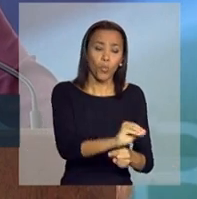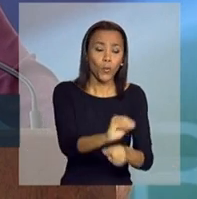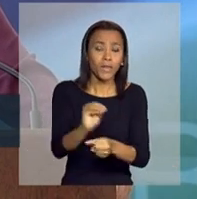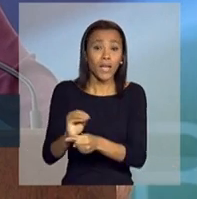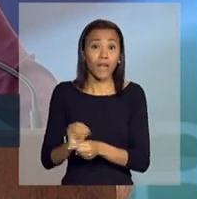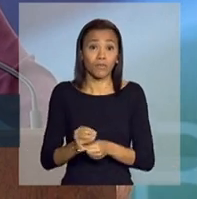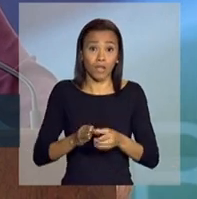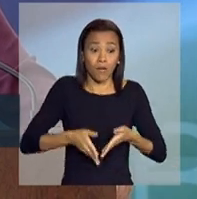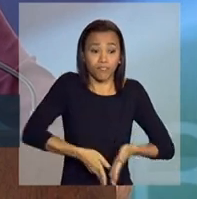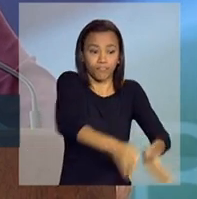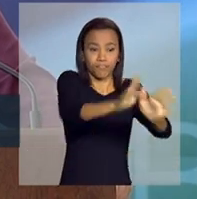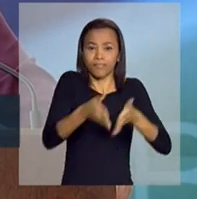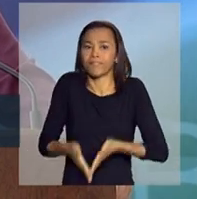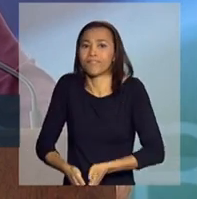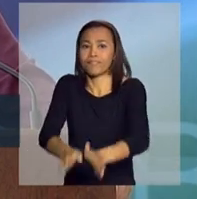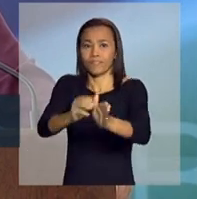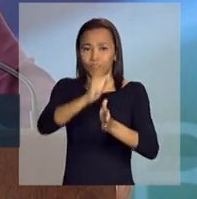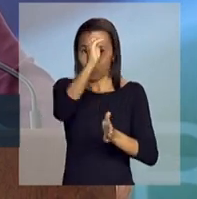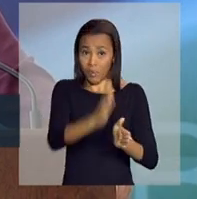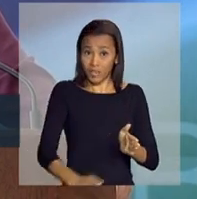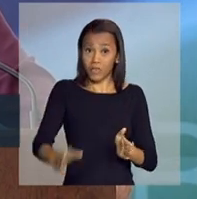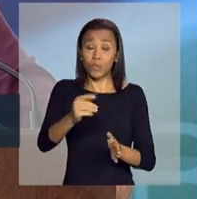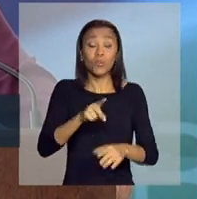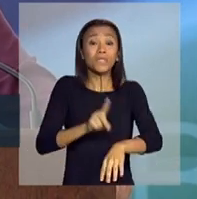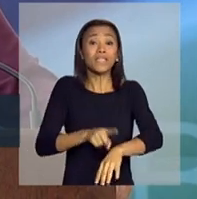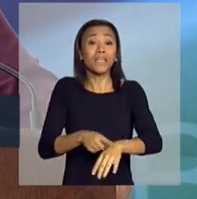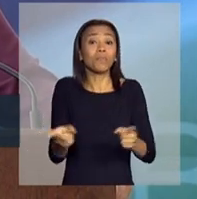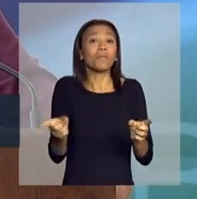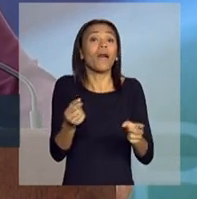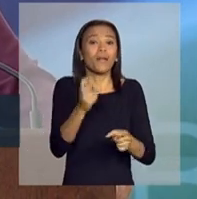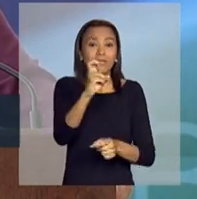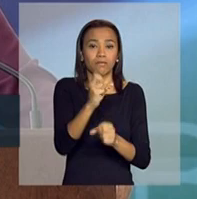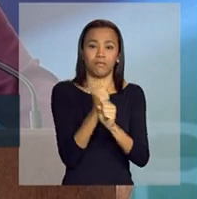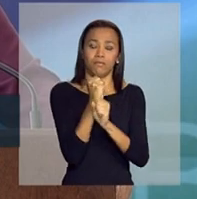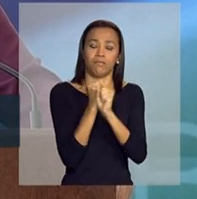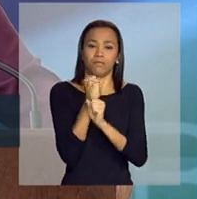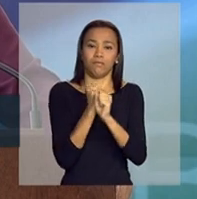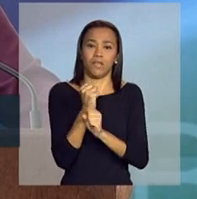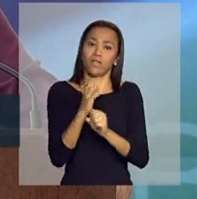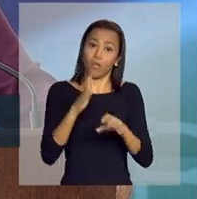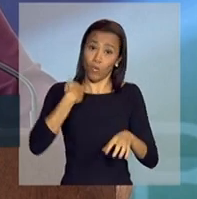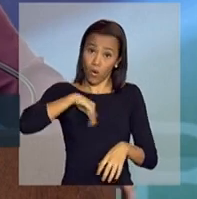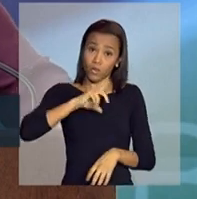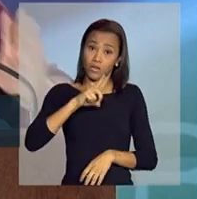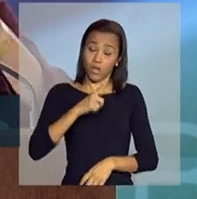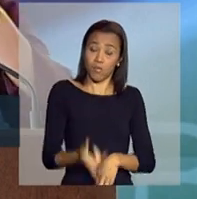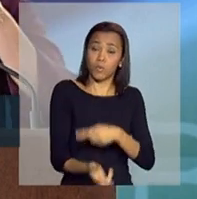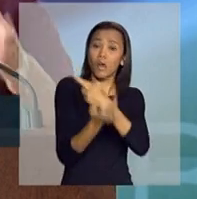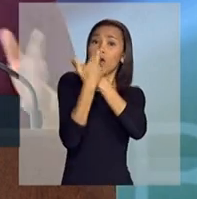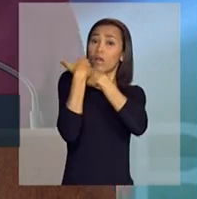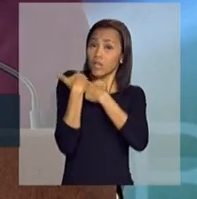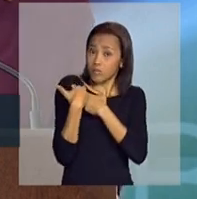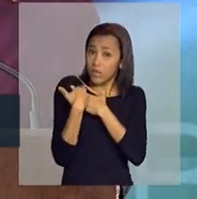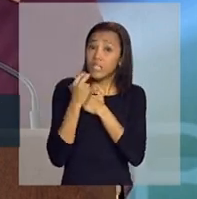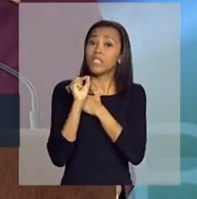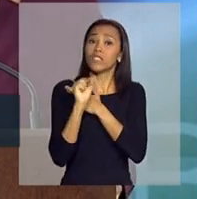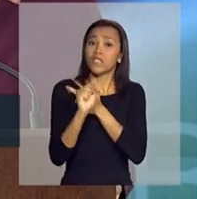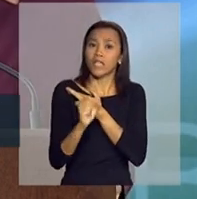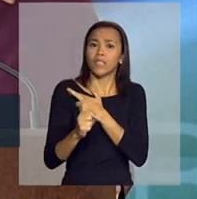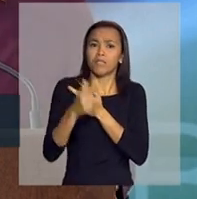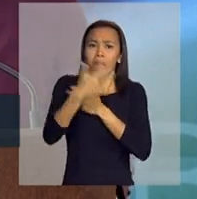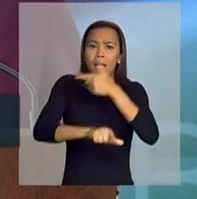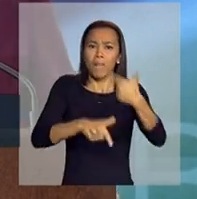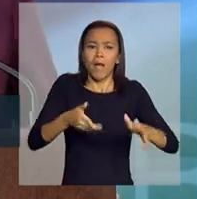brasileiras são no mínimo de 5 anos. Nós temos a tarefa de duplicar as